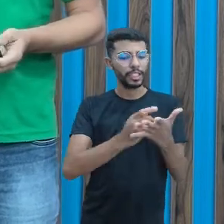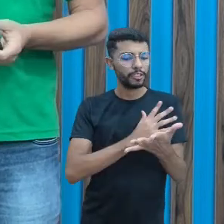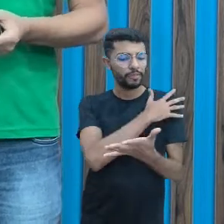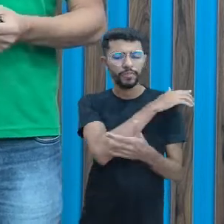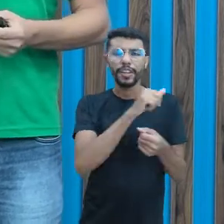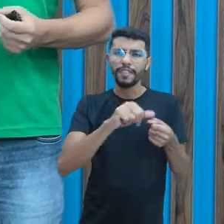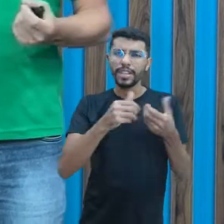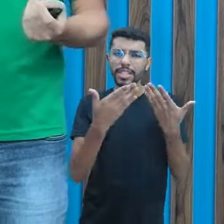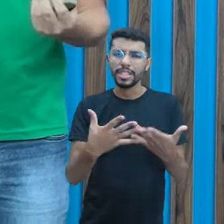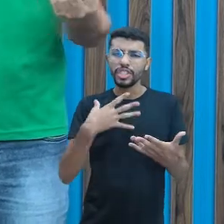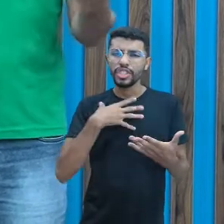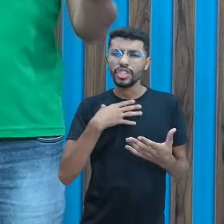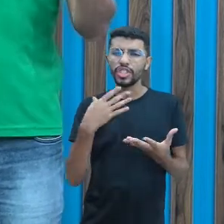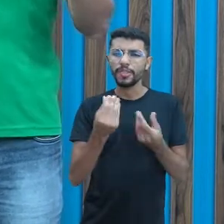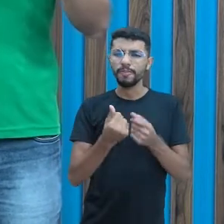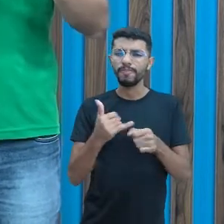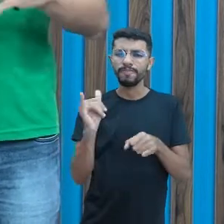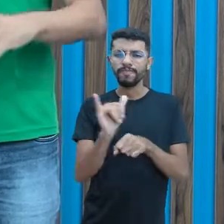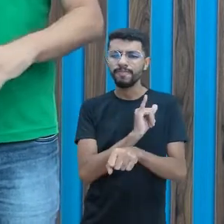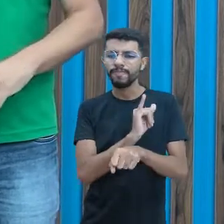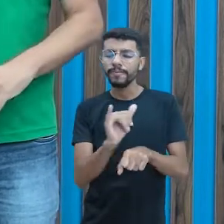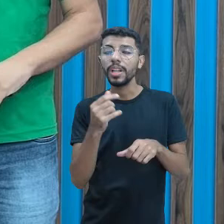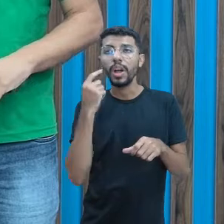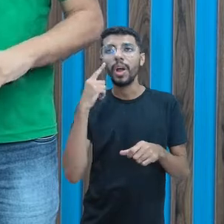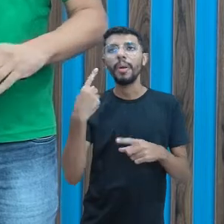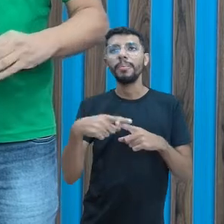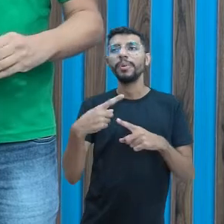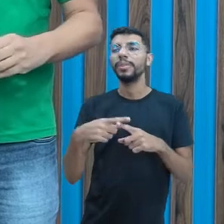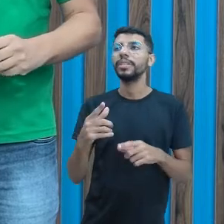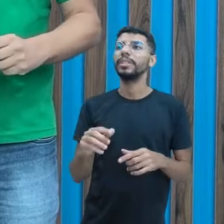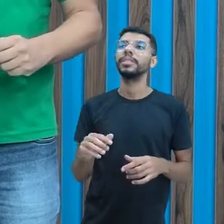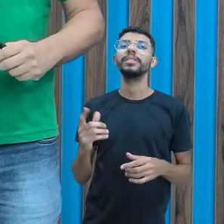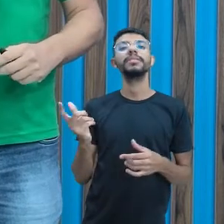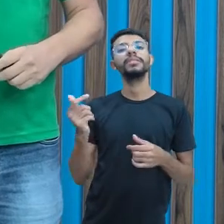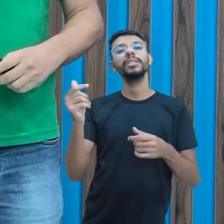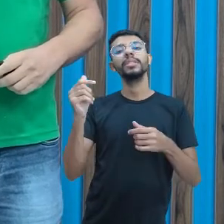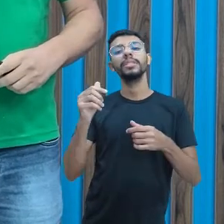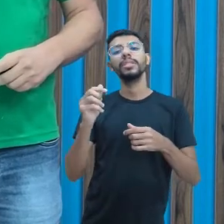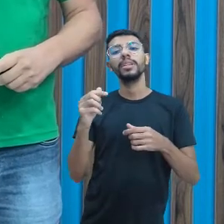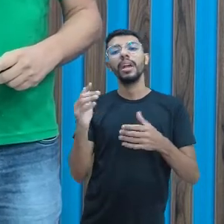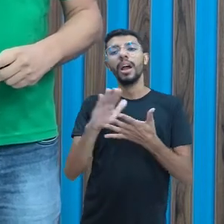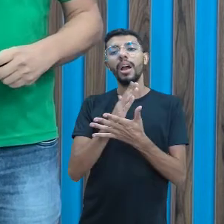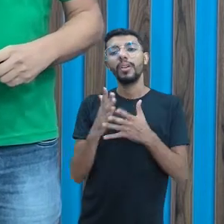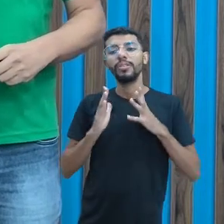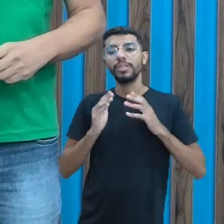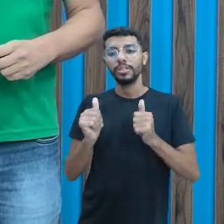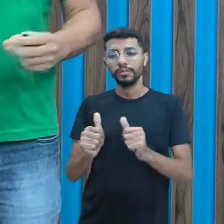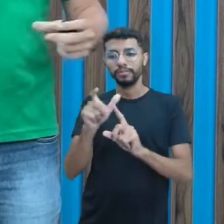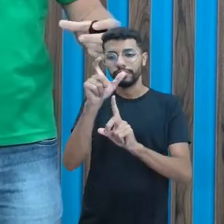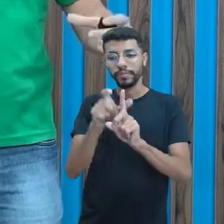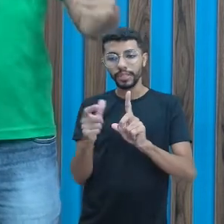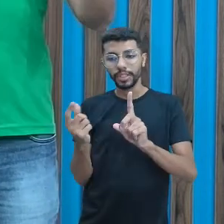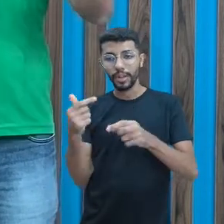quê? Uma vez que voltaram muitos dos atores políticos de oposição à ditadura, né, que se reuniriam todos